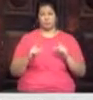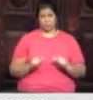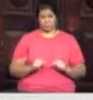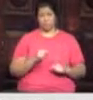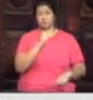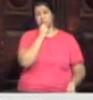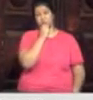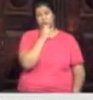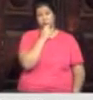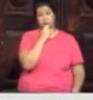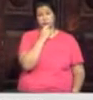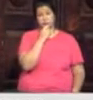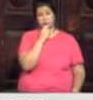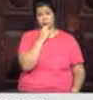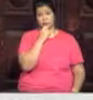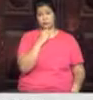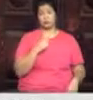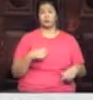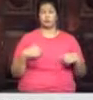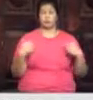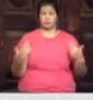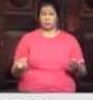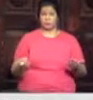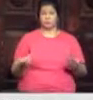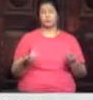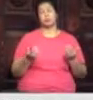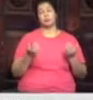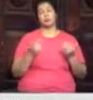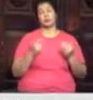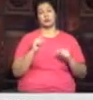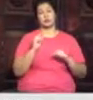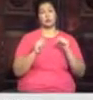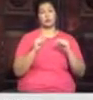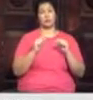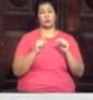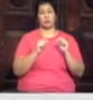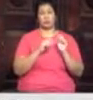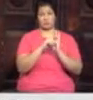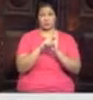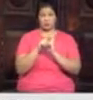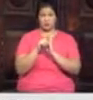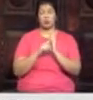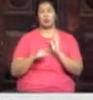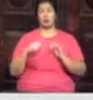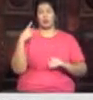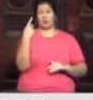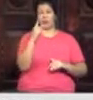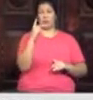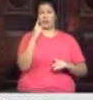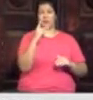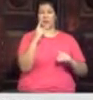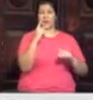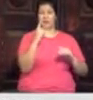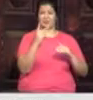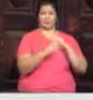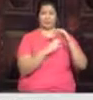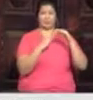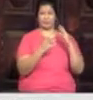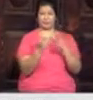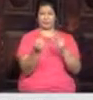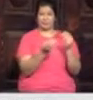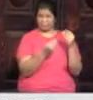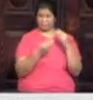prazo. Face às alterações já realizadas e à elevada taxa de rotatividade do mercado de trabalho, não é possível caracterizar